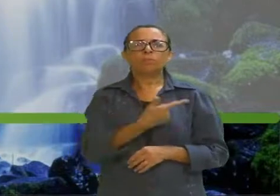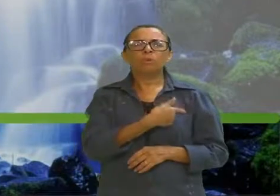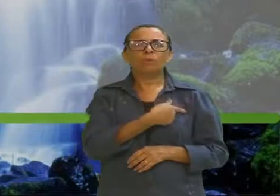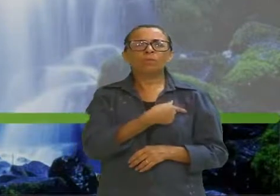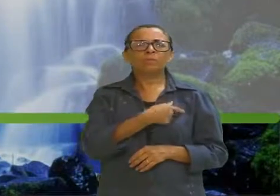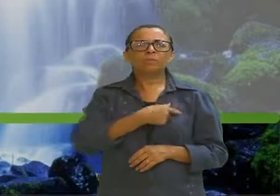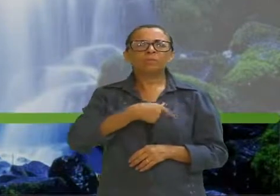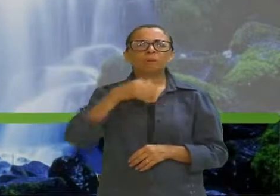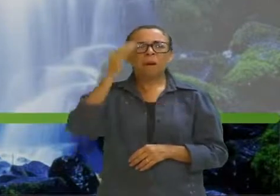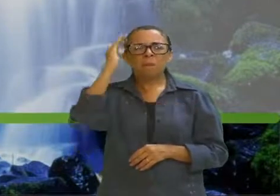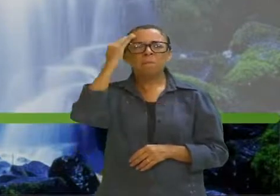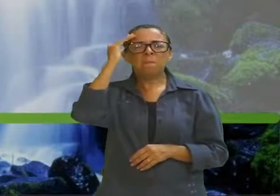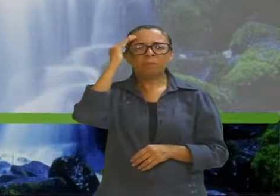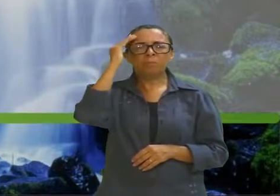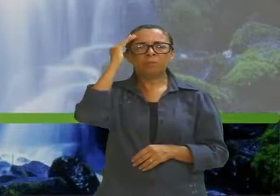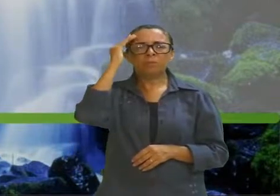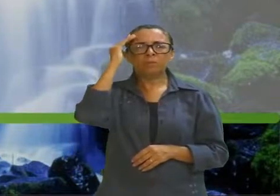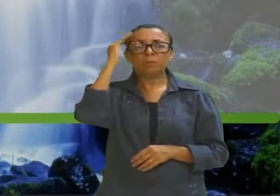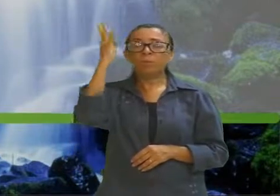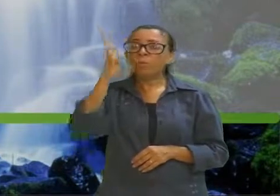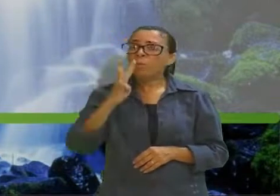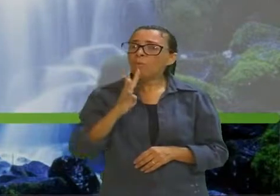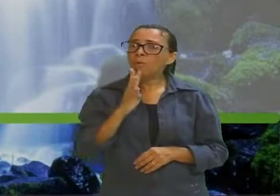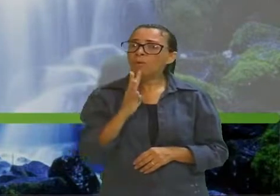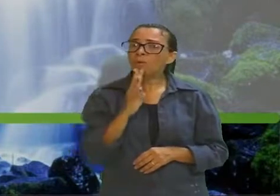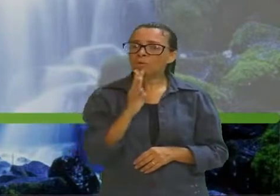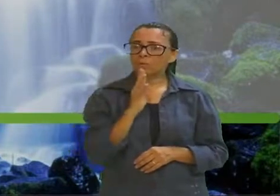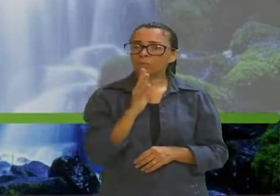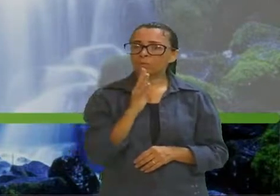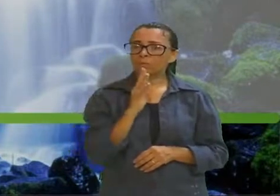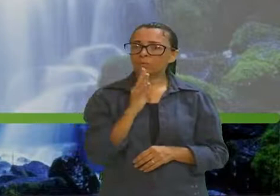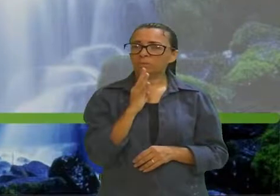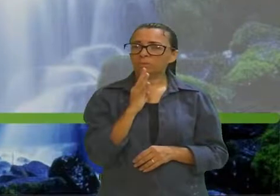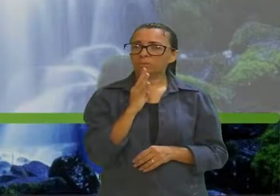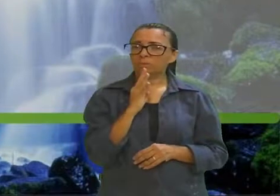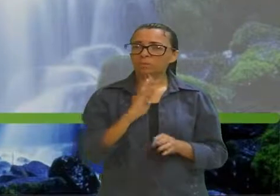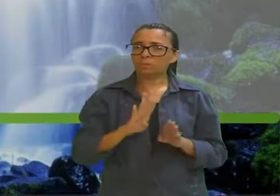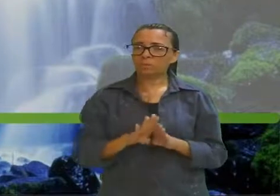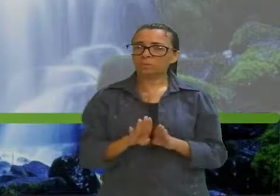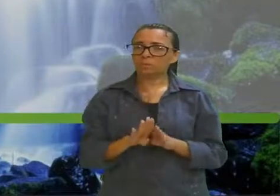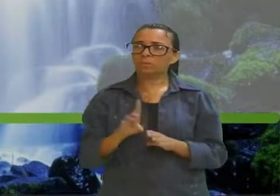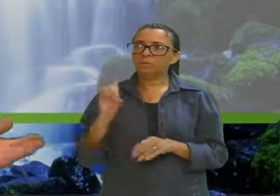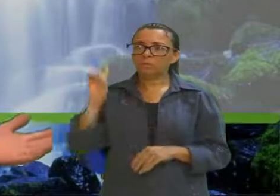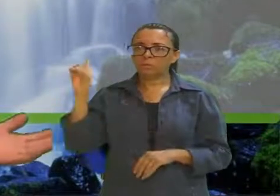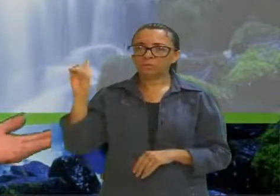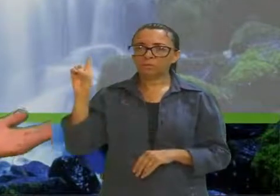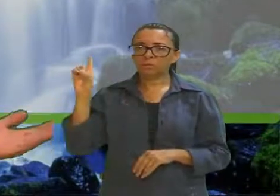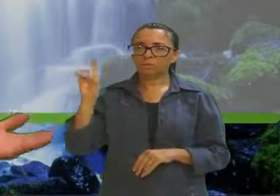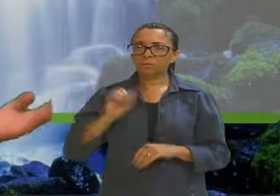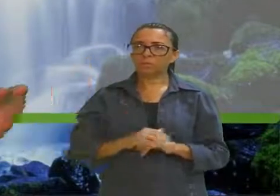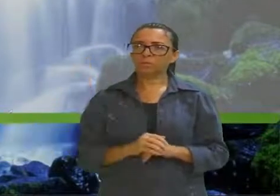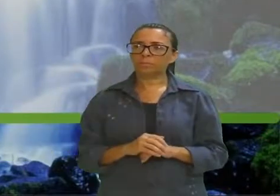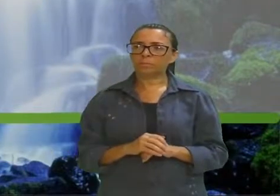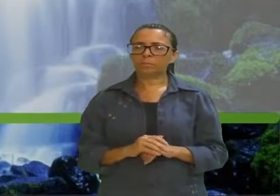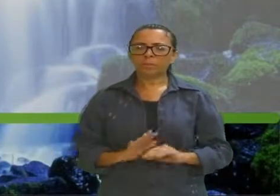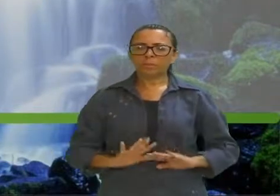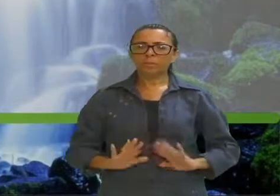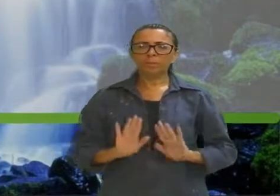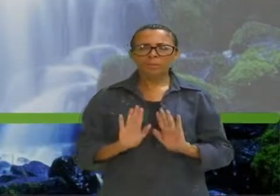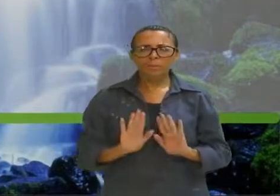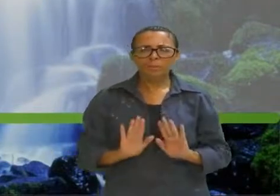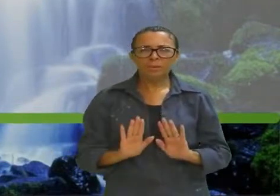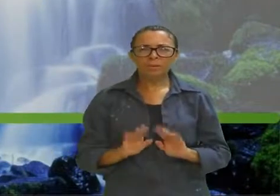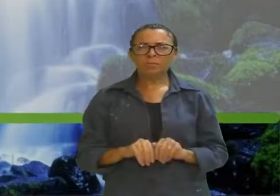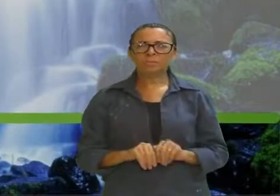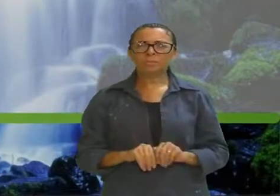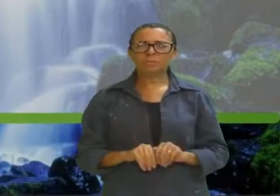o conhecemos. Espera aí, como que eu conheço se Deus... Como que eu posso dizer que eu conheço Deus?